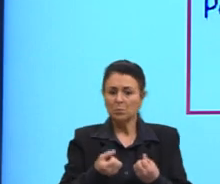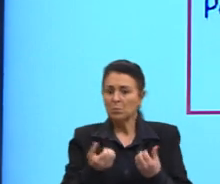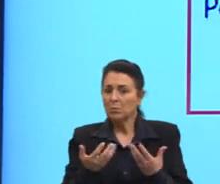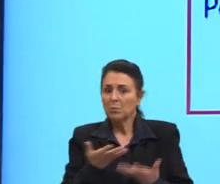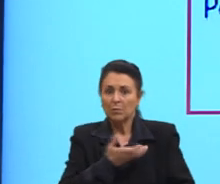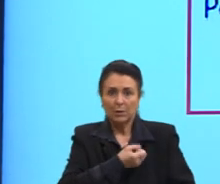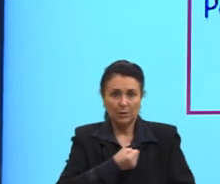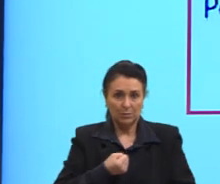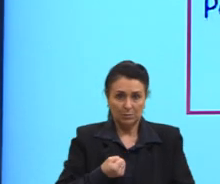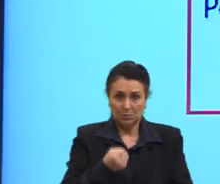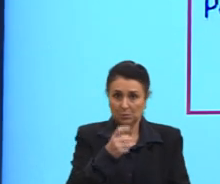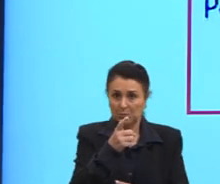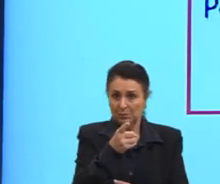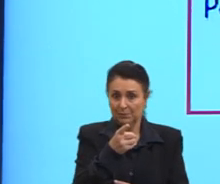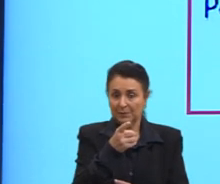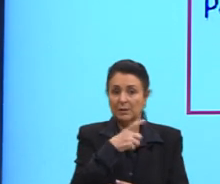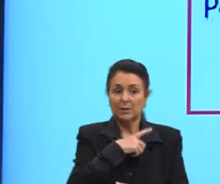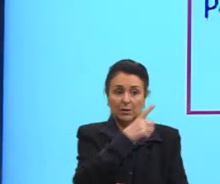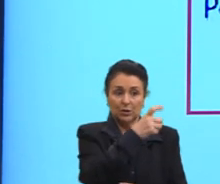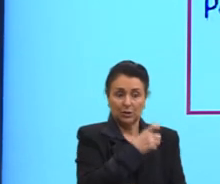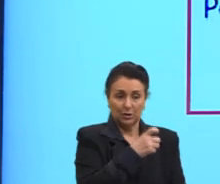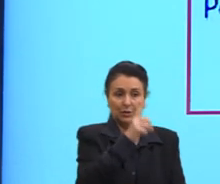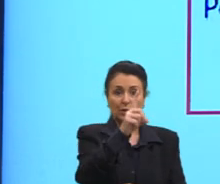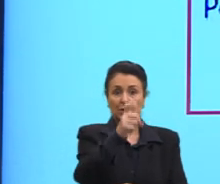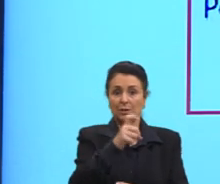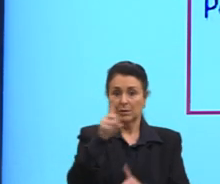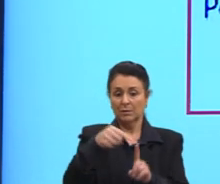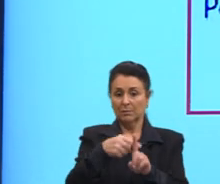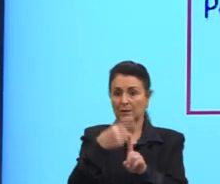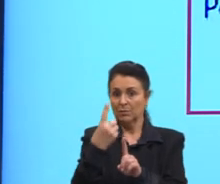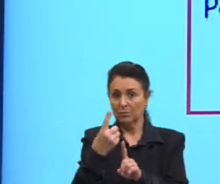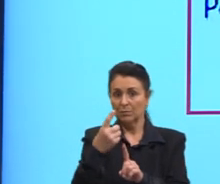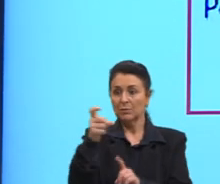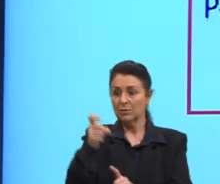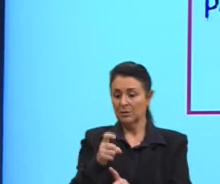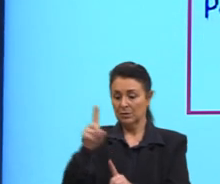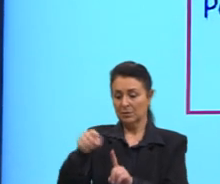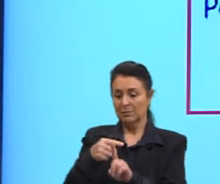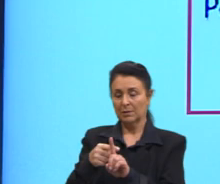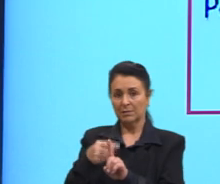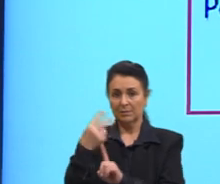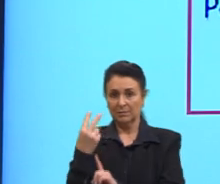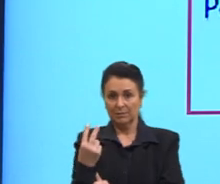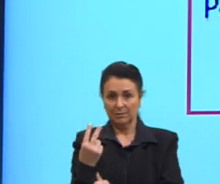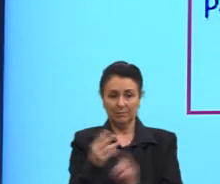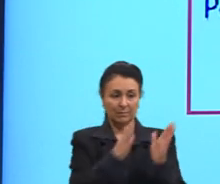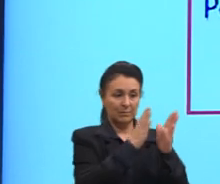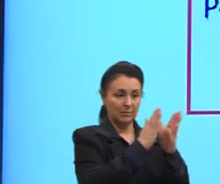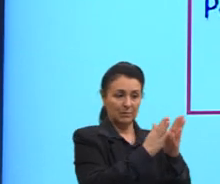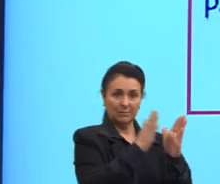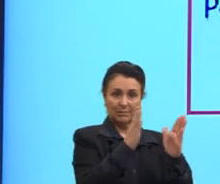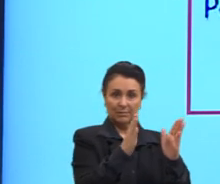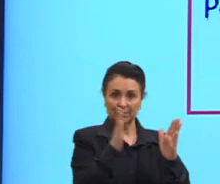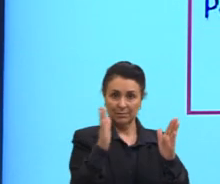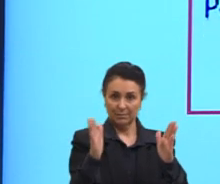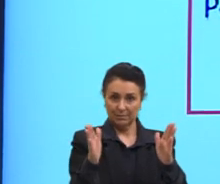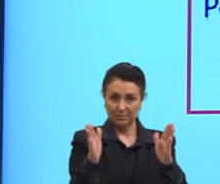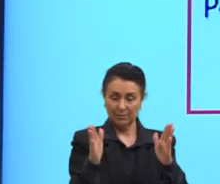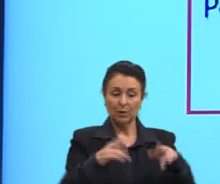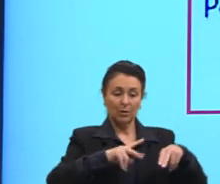respectivamente x x + 1 e x + 2 que são três números em